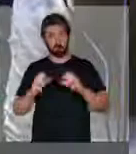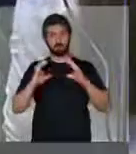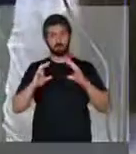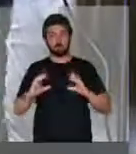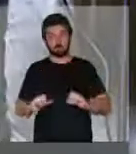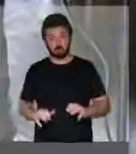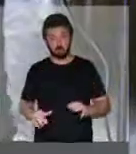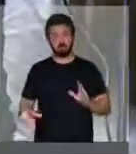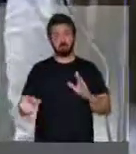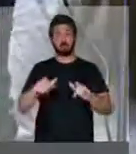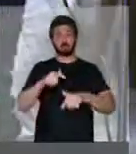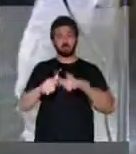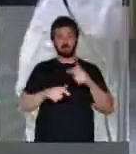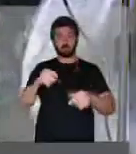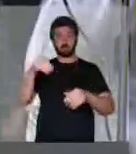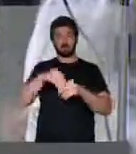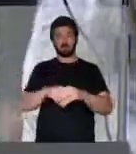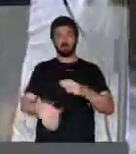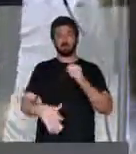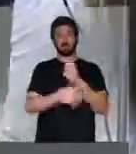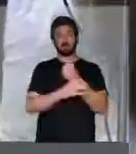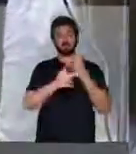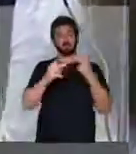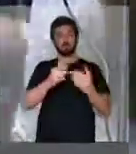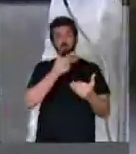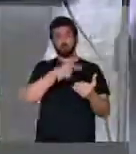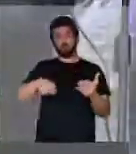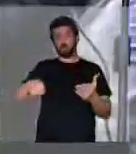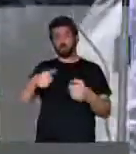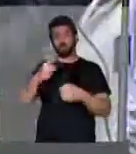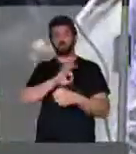os cidadãos trabalhadores da segurança, como é o caso dos policiais.